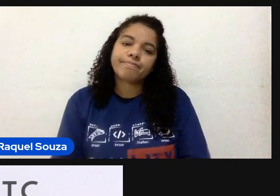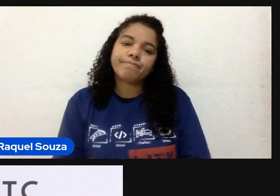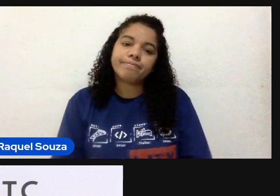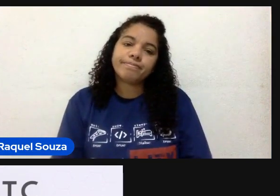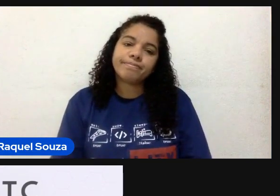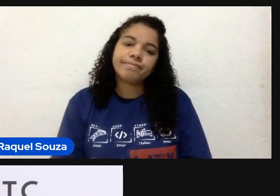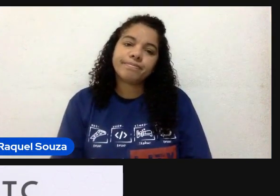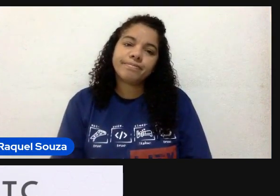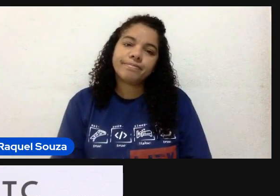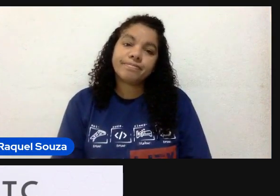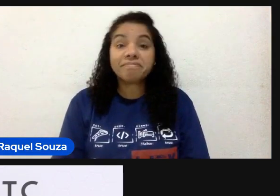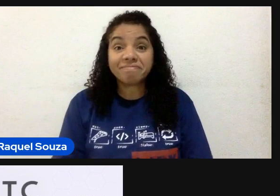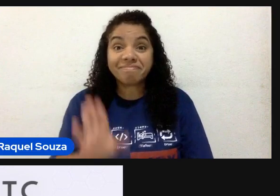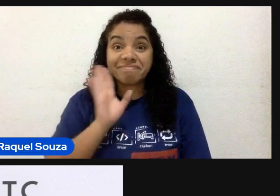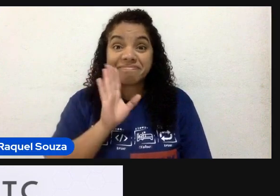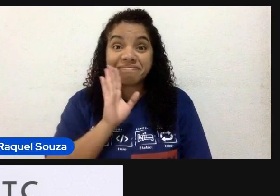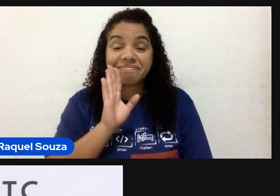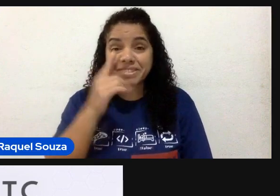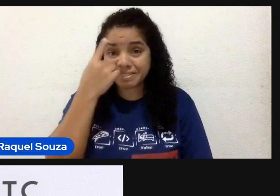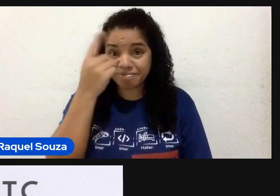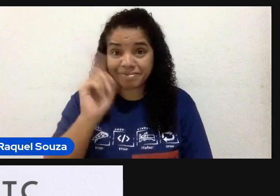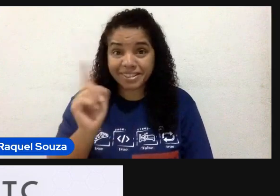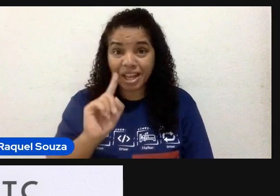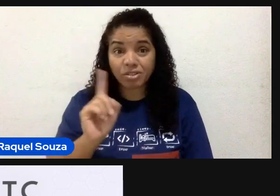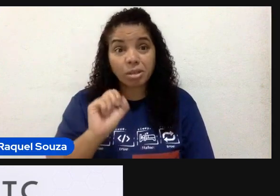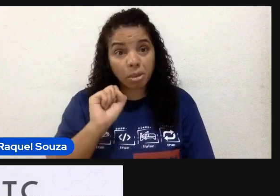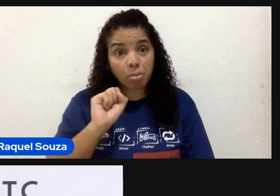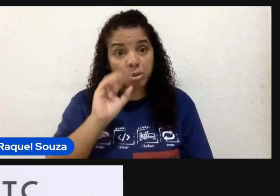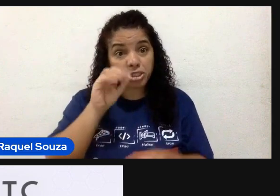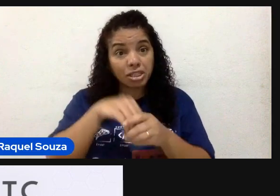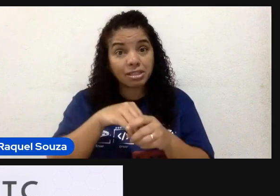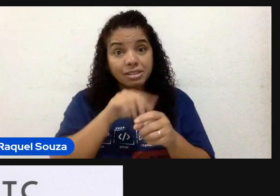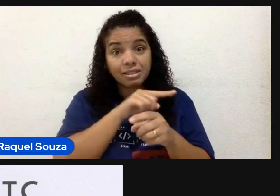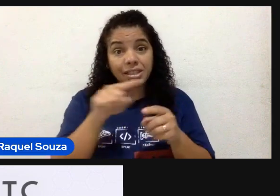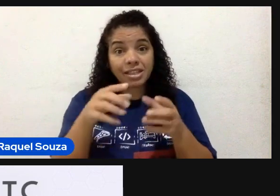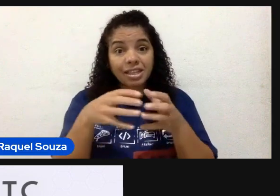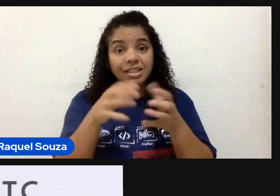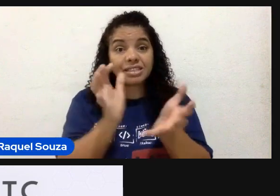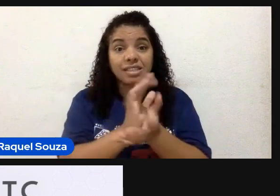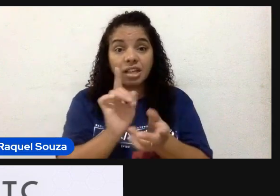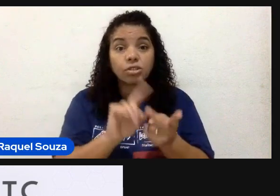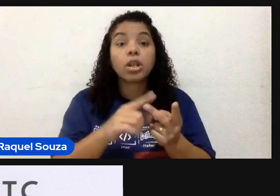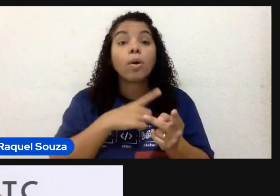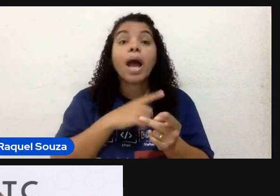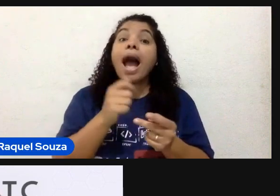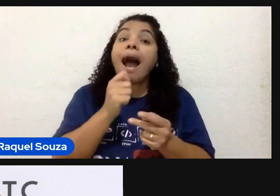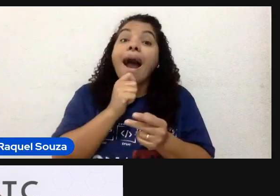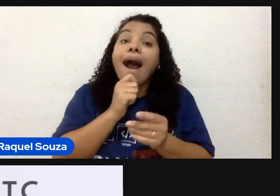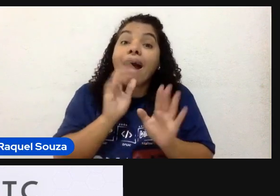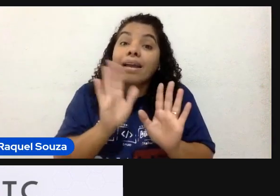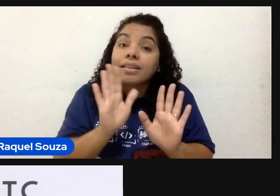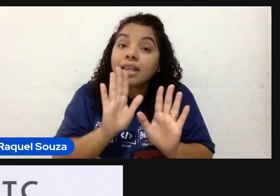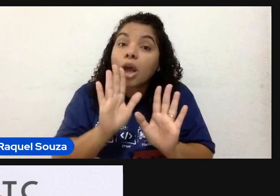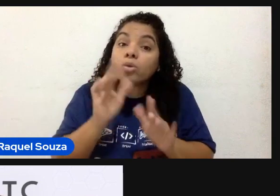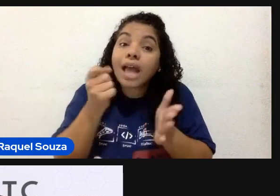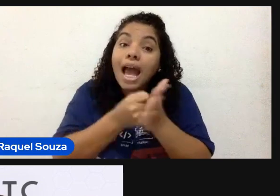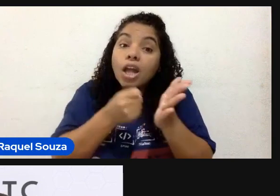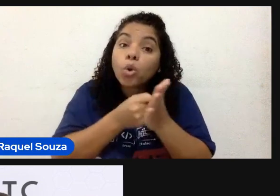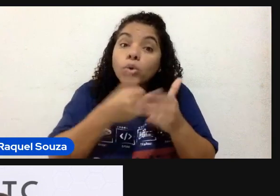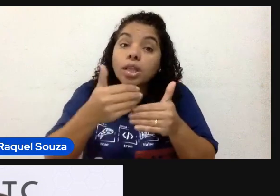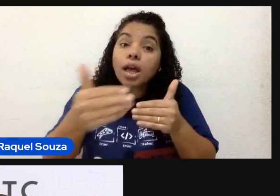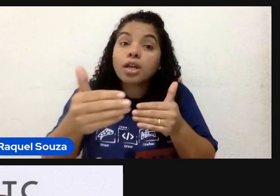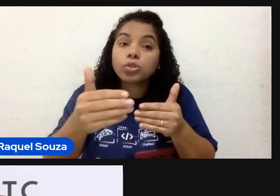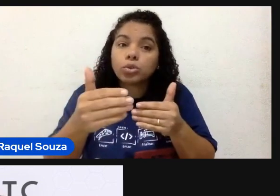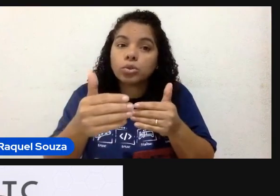Ah, legal. Eu não sabia que a pessoa podia se enquadrar nesses casos, não. Bacana. Ainda não, a gente ainda Mais está uma como perguntinha só.